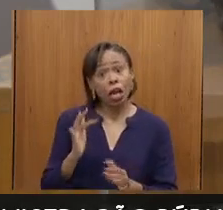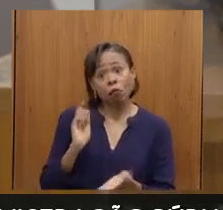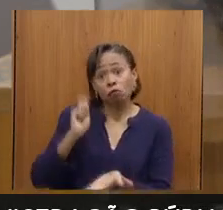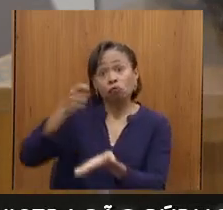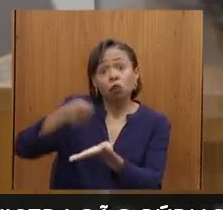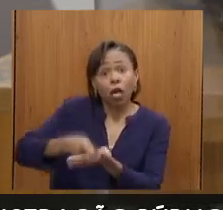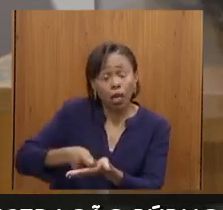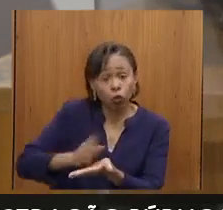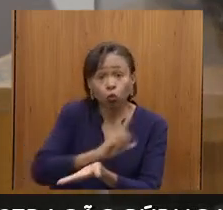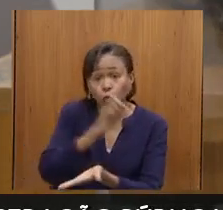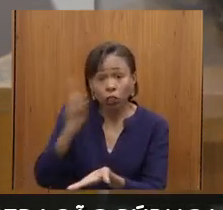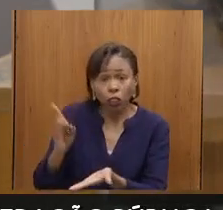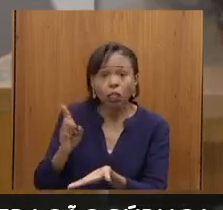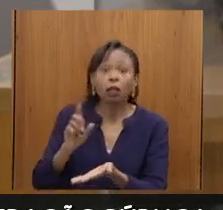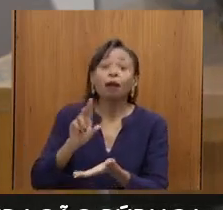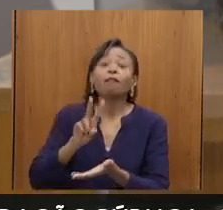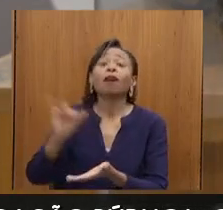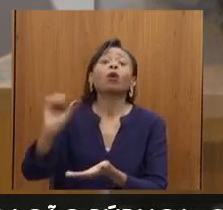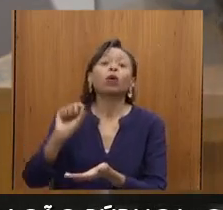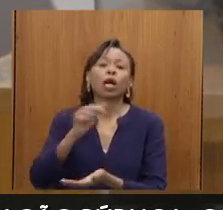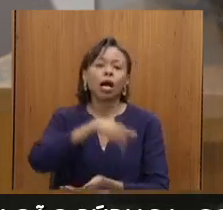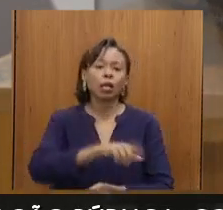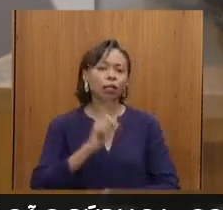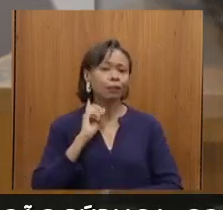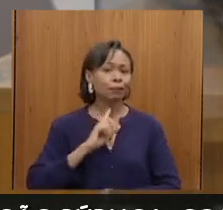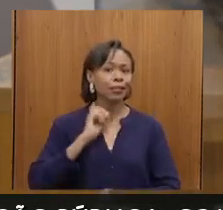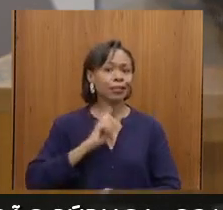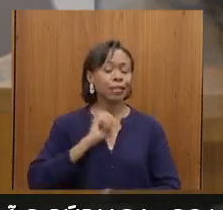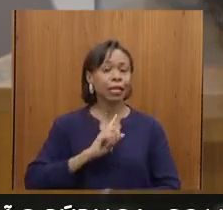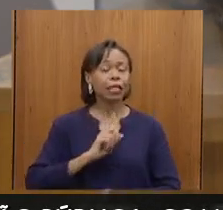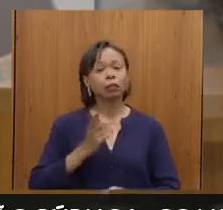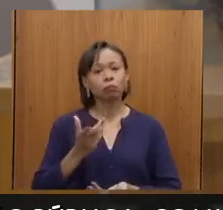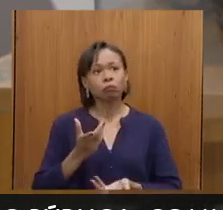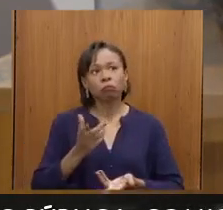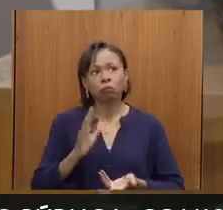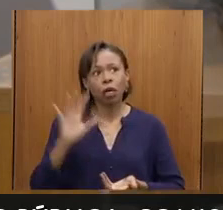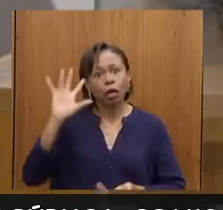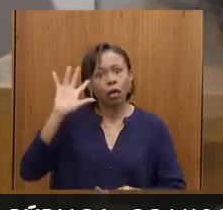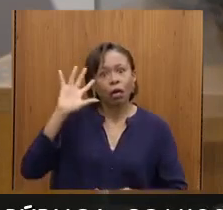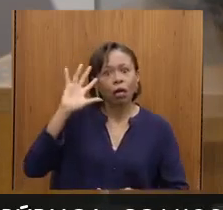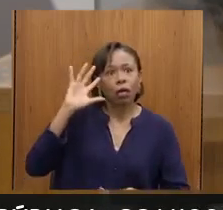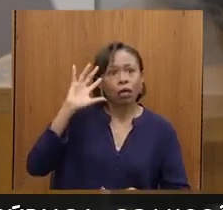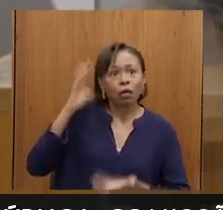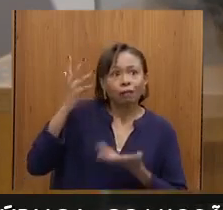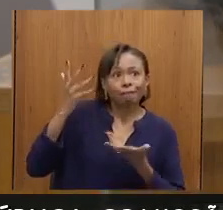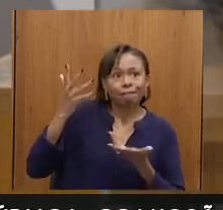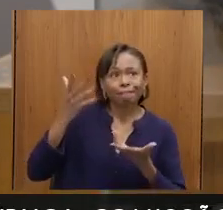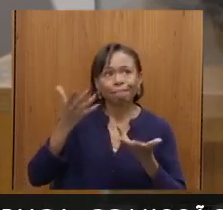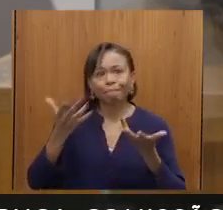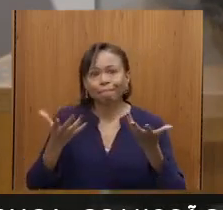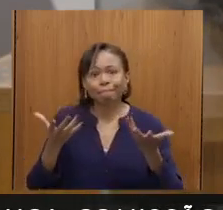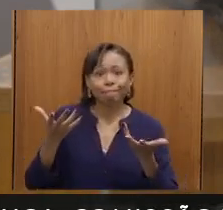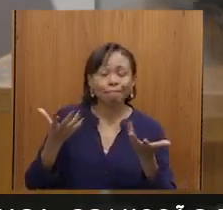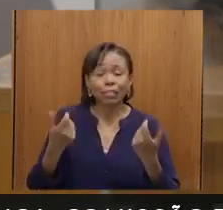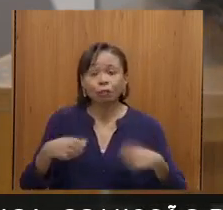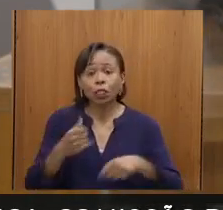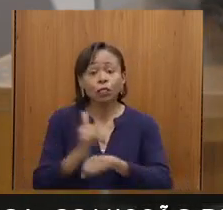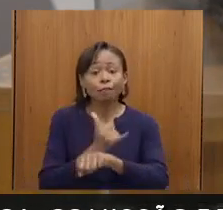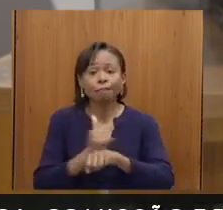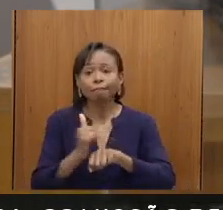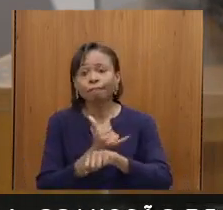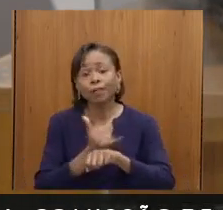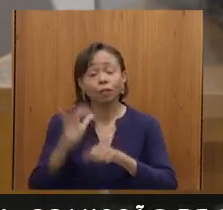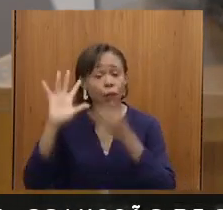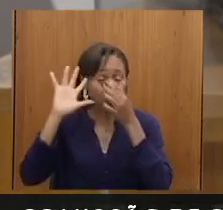irá inviabilizar o Estado de Minas Gerais. E nós precisamos de encontrar uma alternativa. E a alternativa que está na